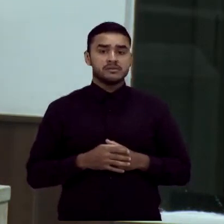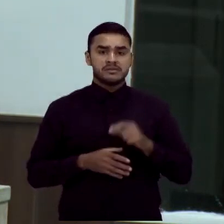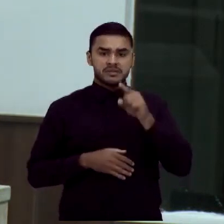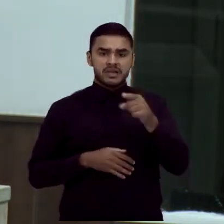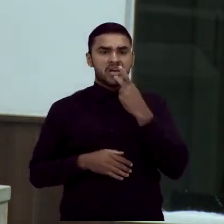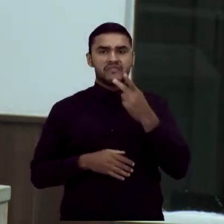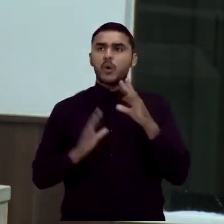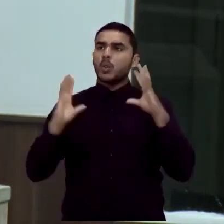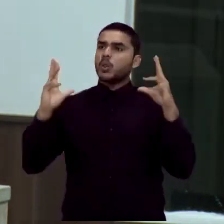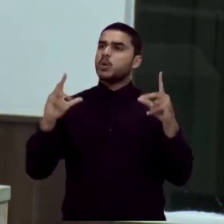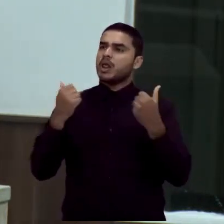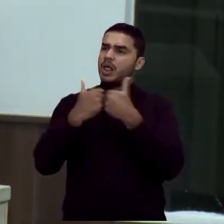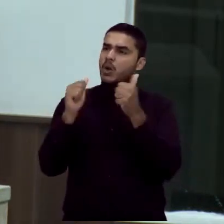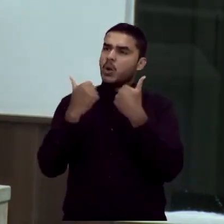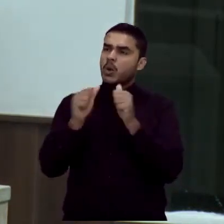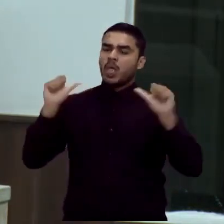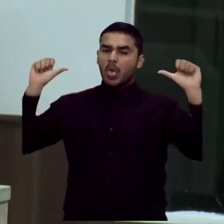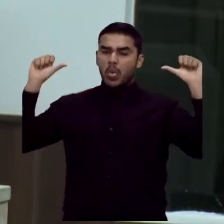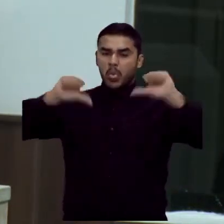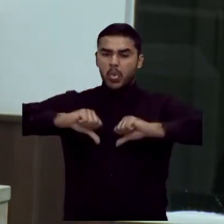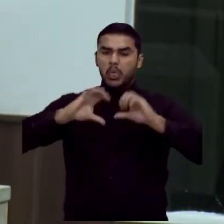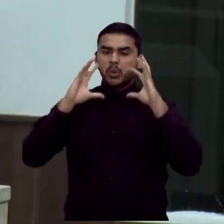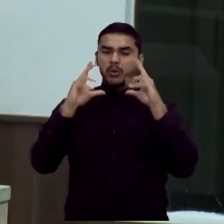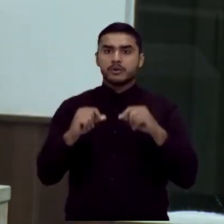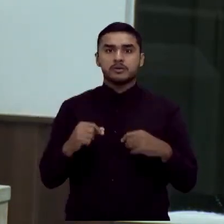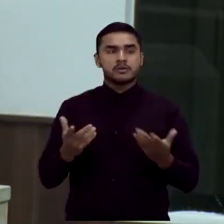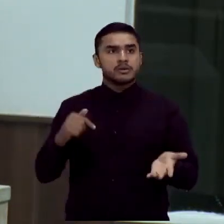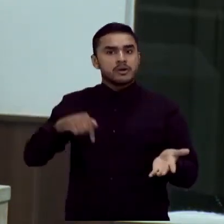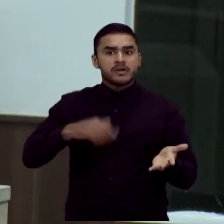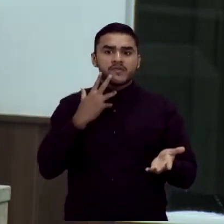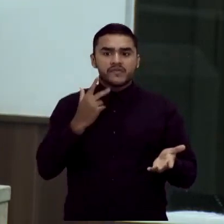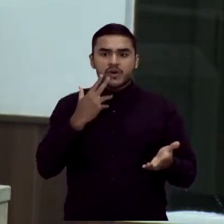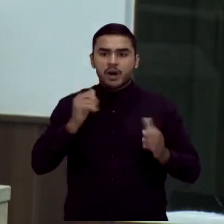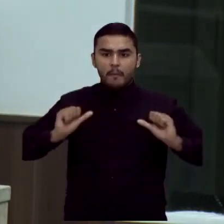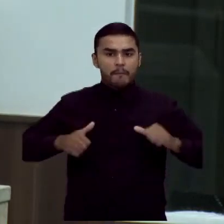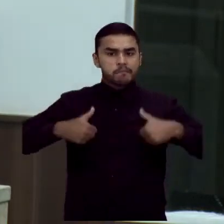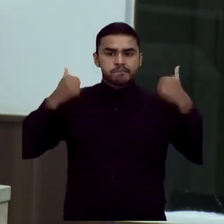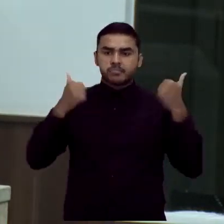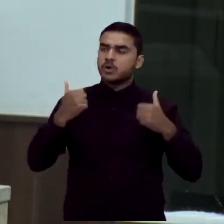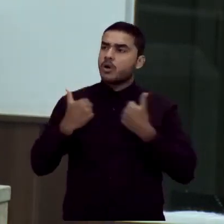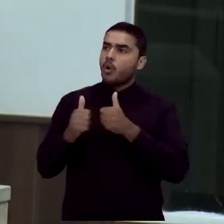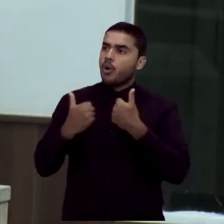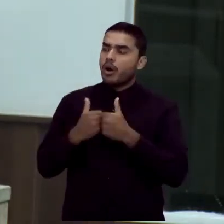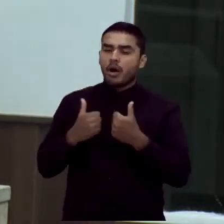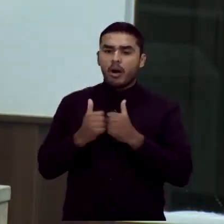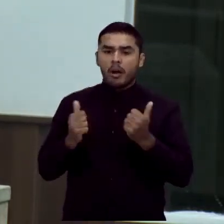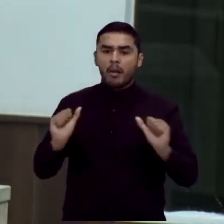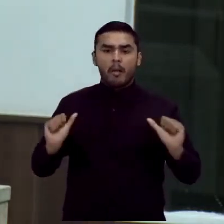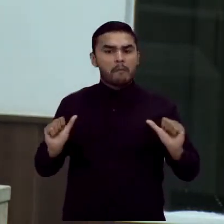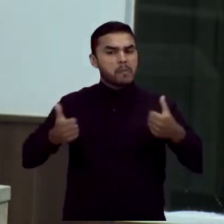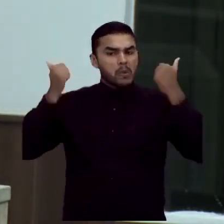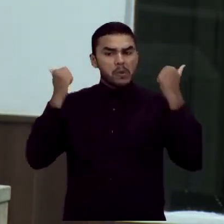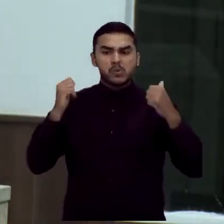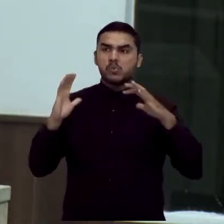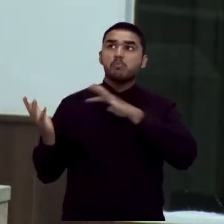melhor transporte coletivo que mais melhorou nos últimos 10 anos do mundo e eu tenho que ficar calado, não dá para mim.